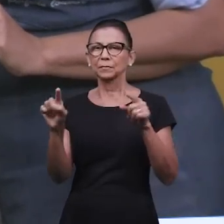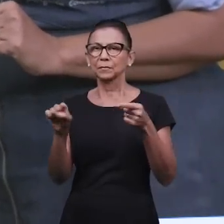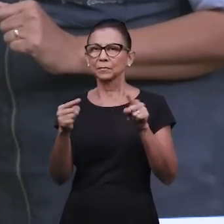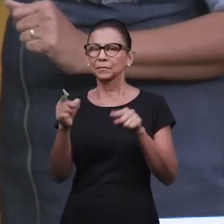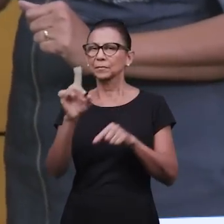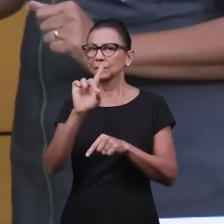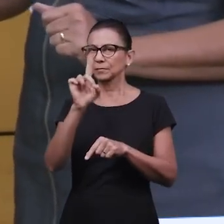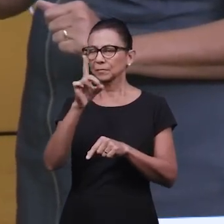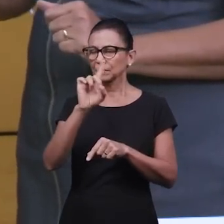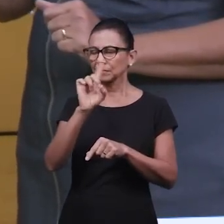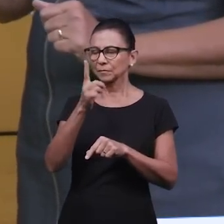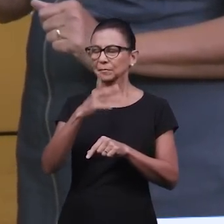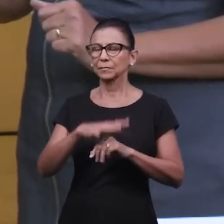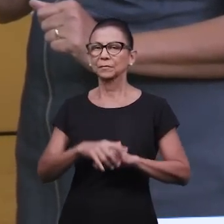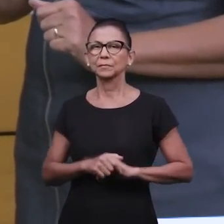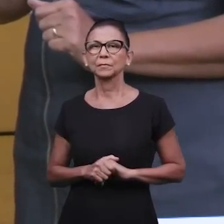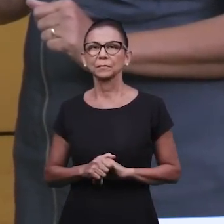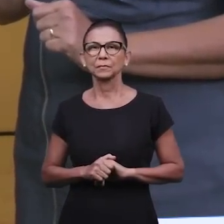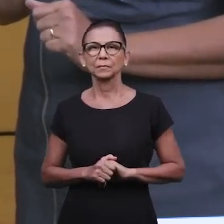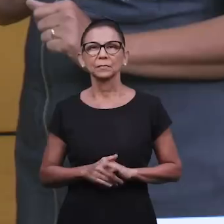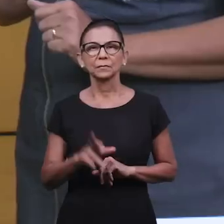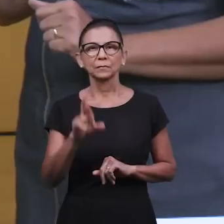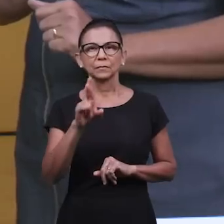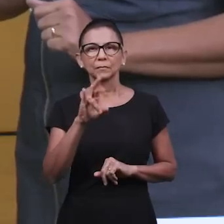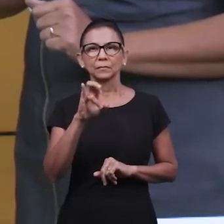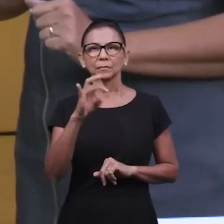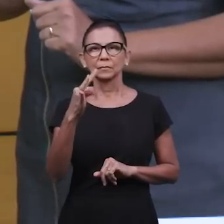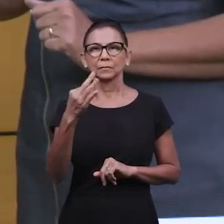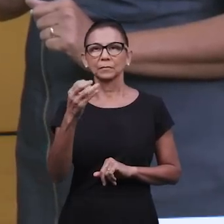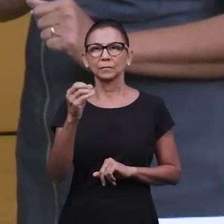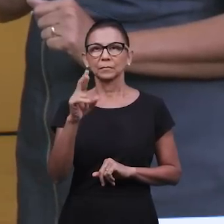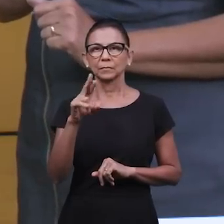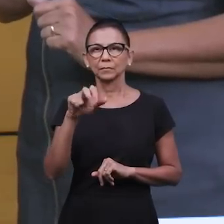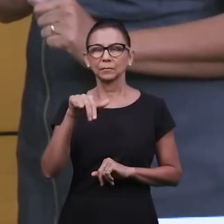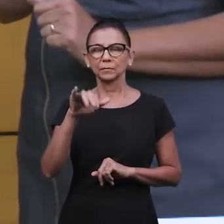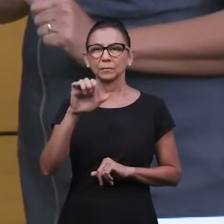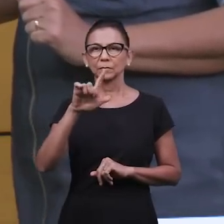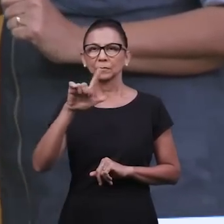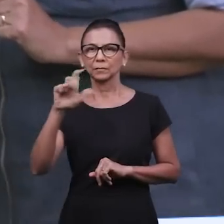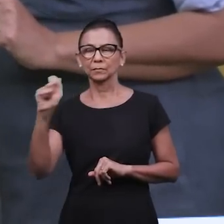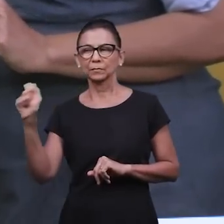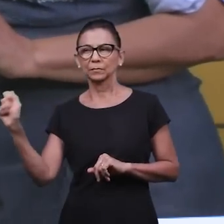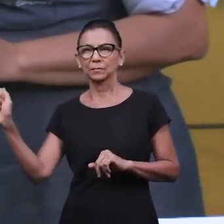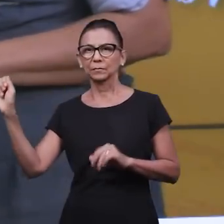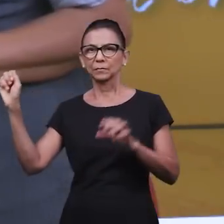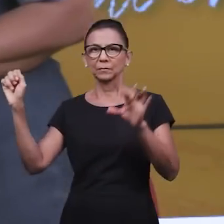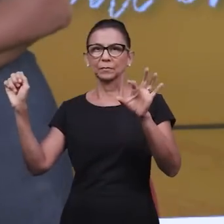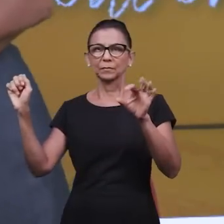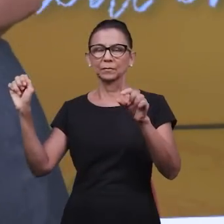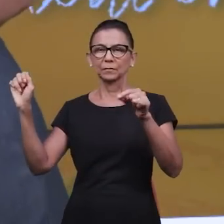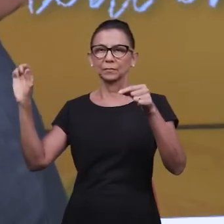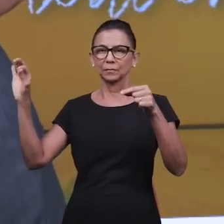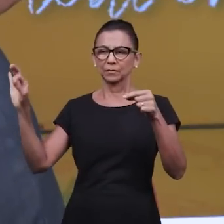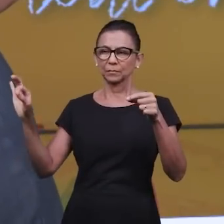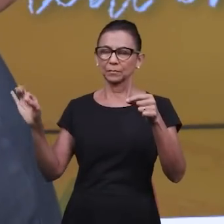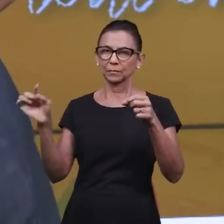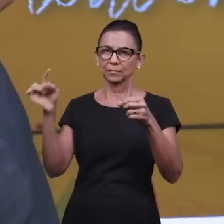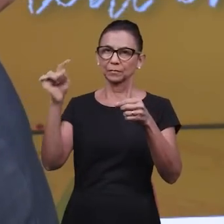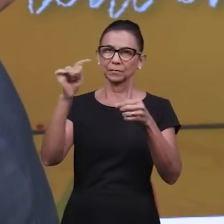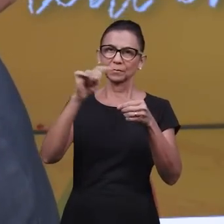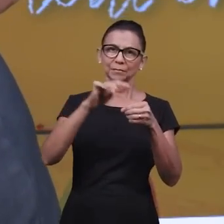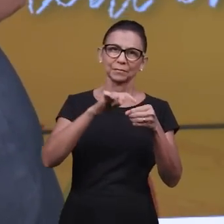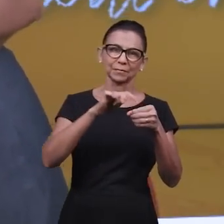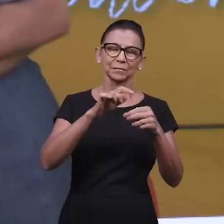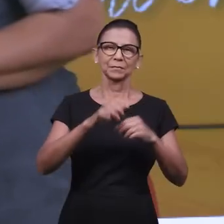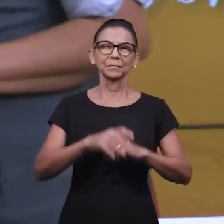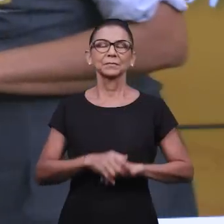no final temos um ritornelo. Está nos indicando que nós vamos voltar ao